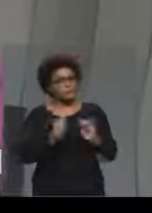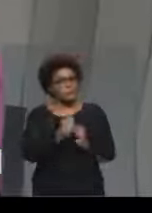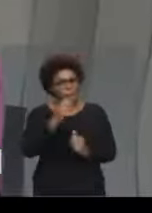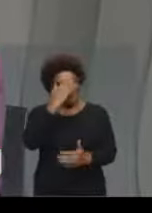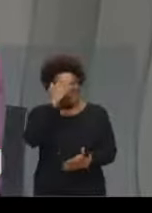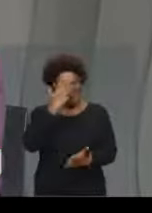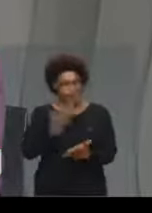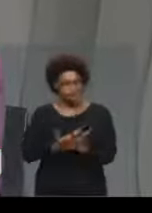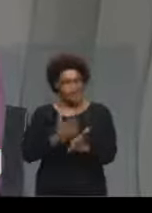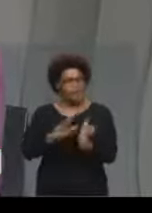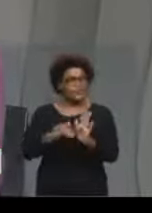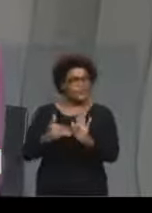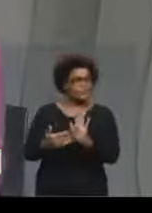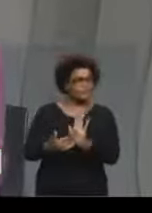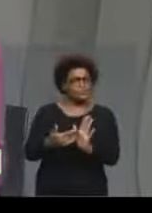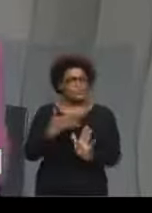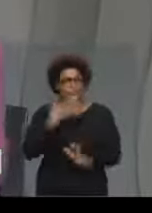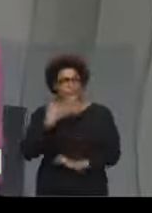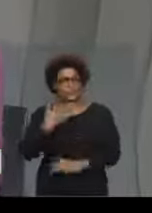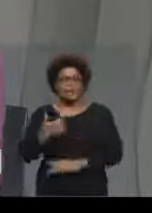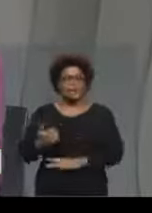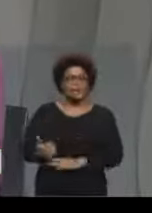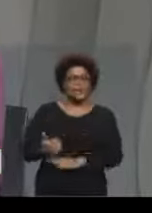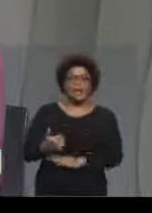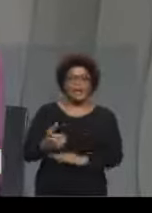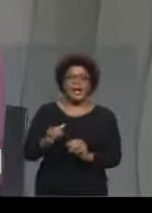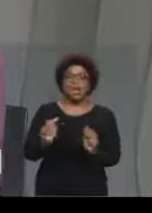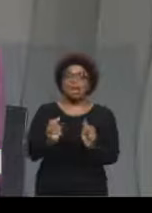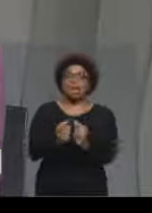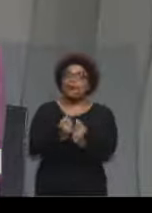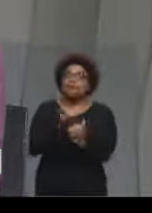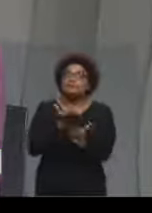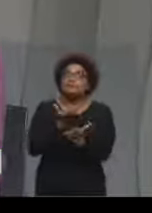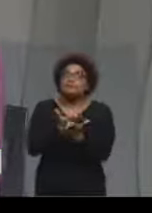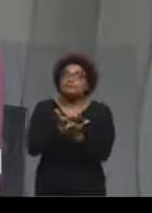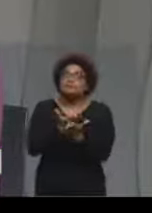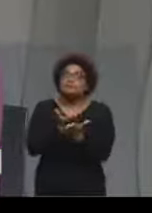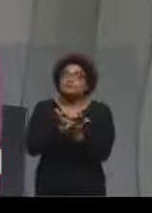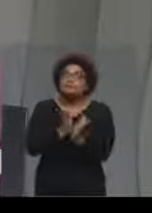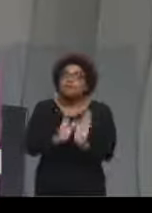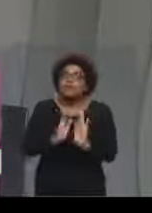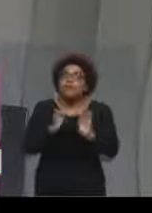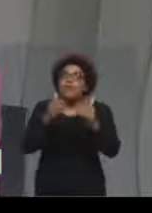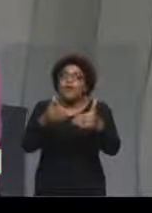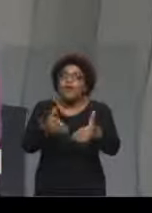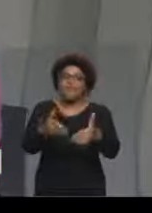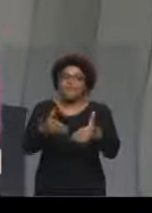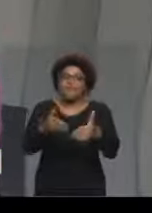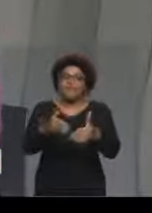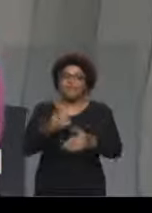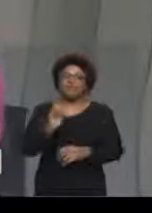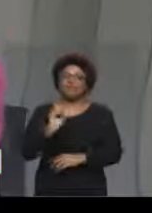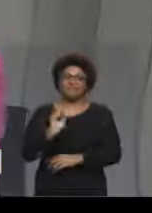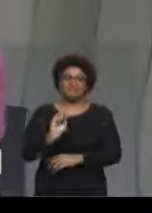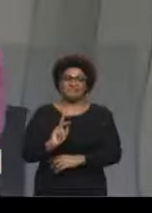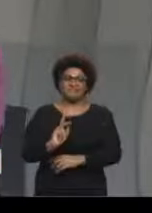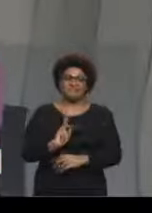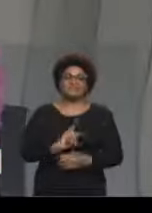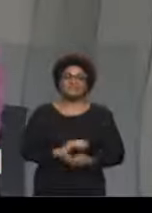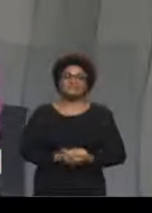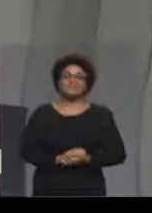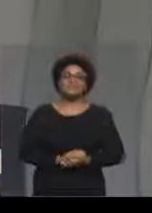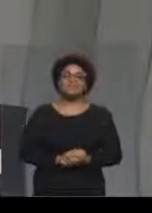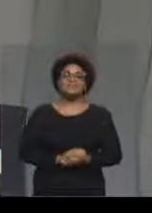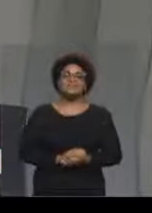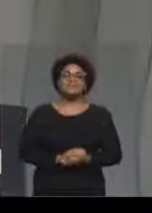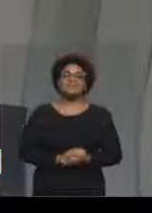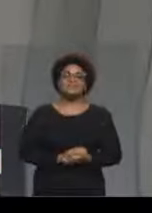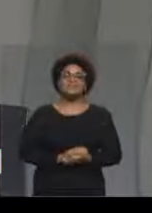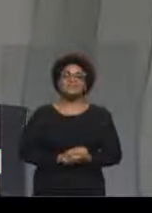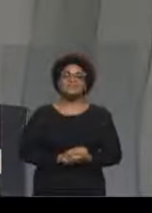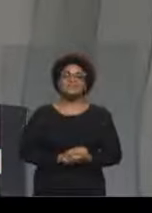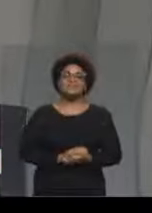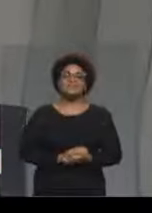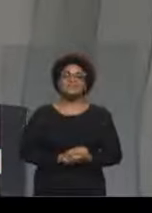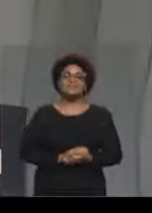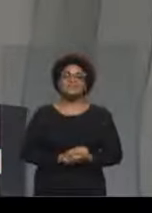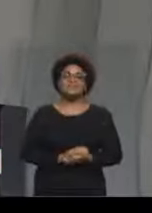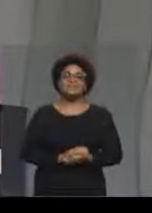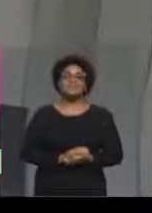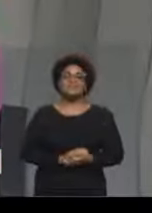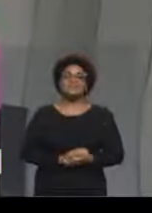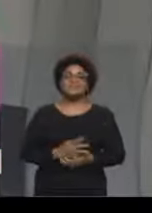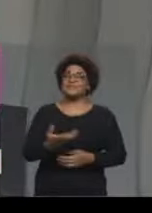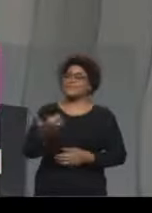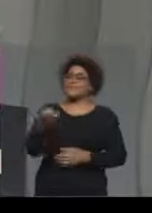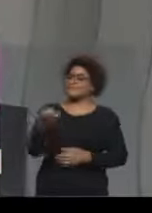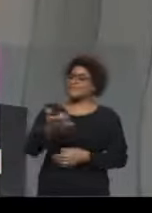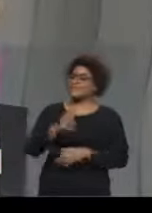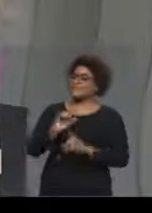vai passar e com muito estudo e com muito foco, né? Então... Conta pra gente aí o que os alunos viram